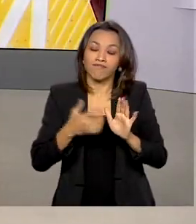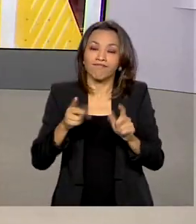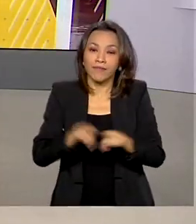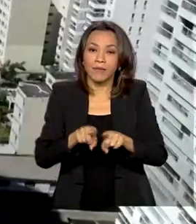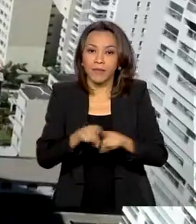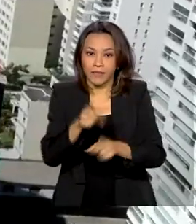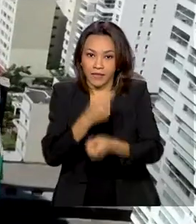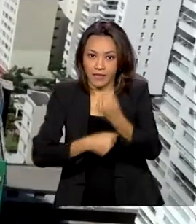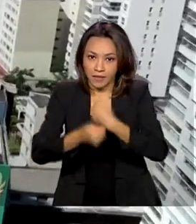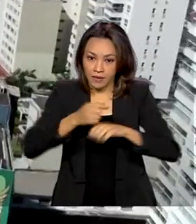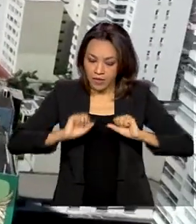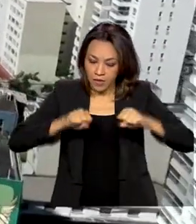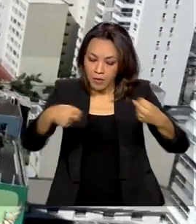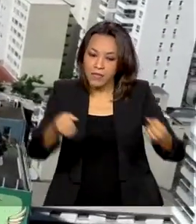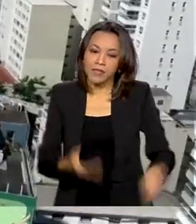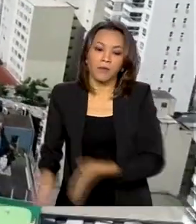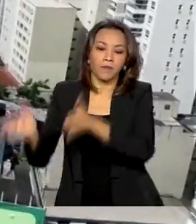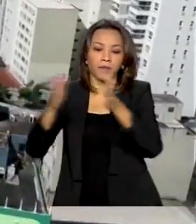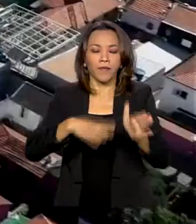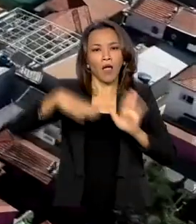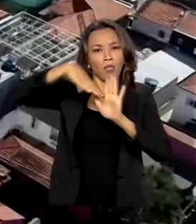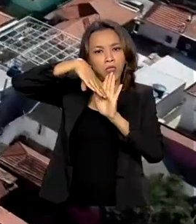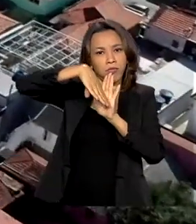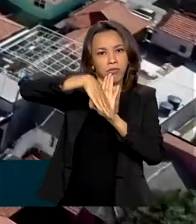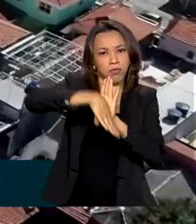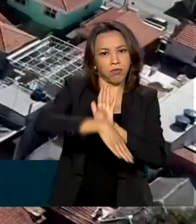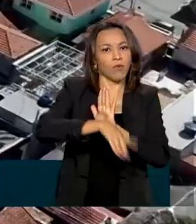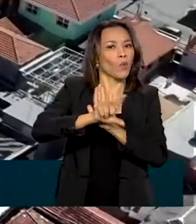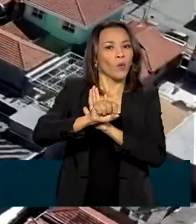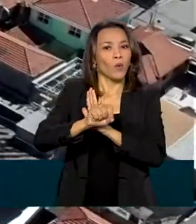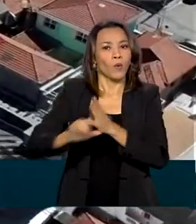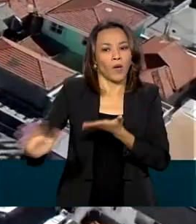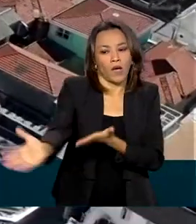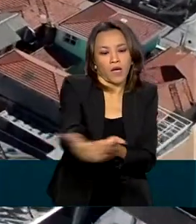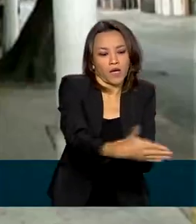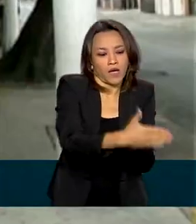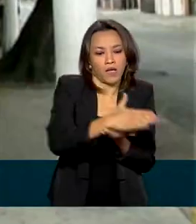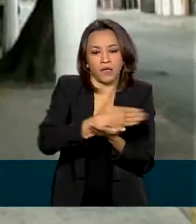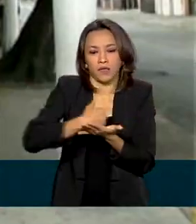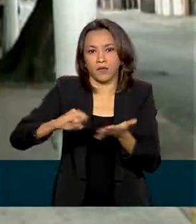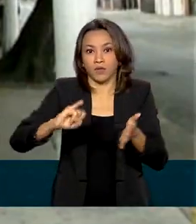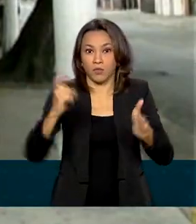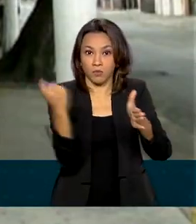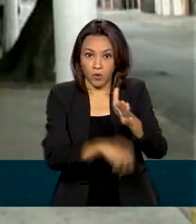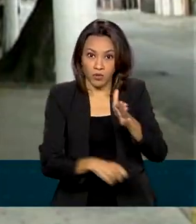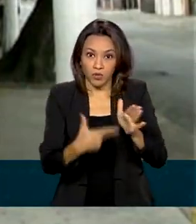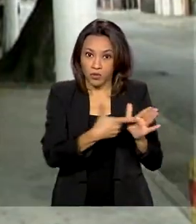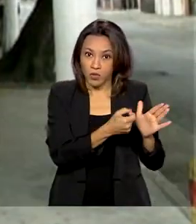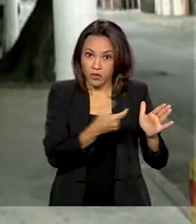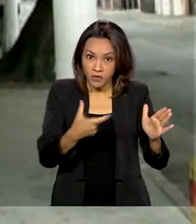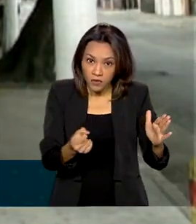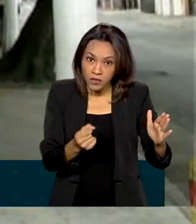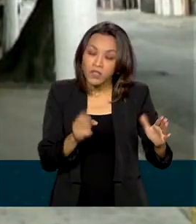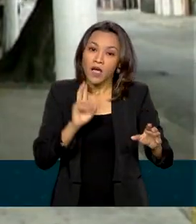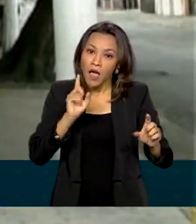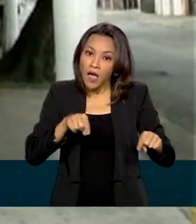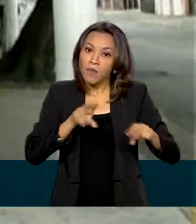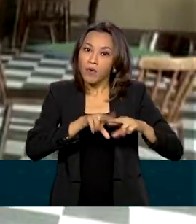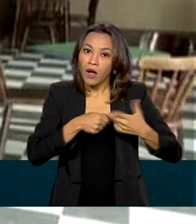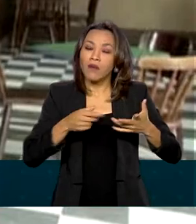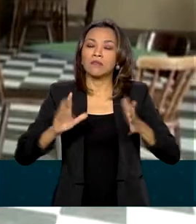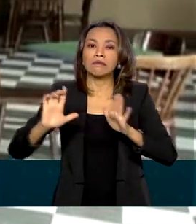A queda da arrecadação de impostos em 2020 é reflexo da desaceleração da